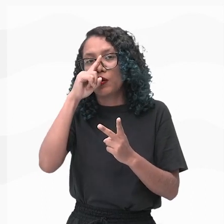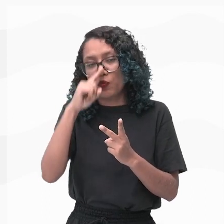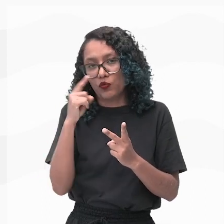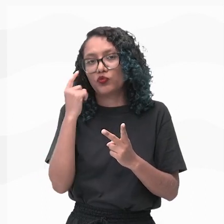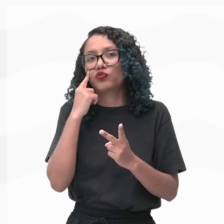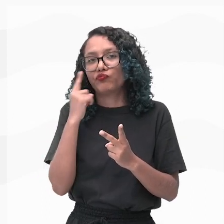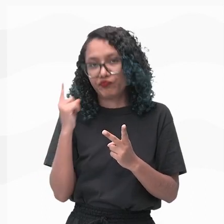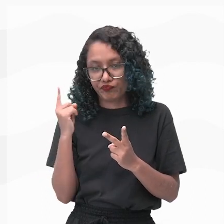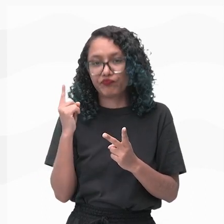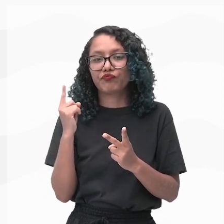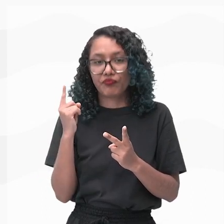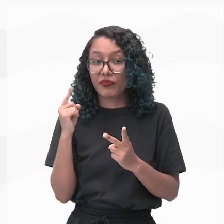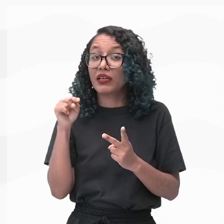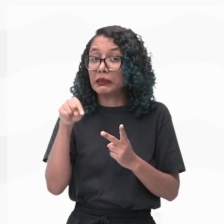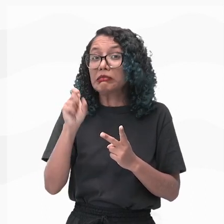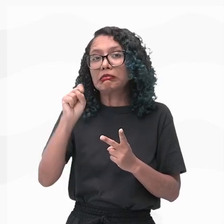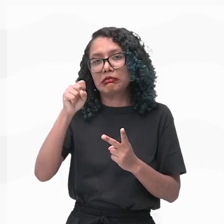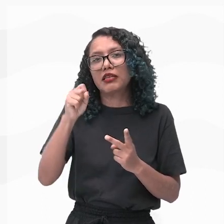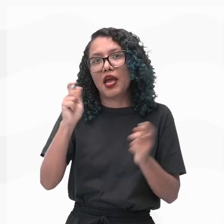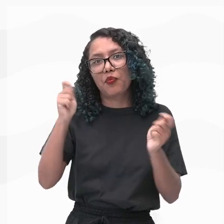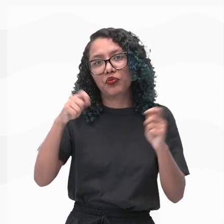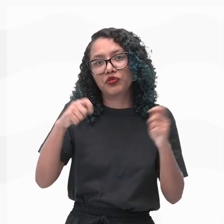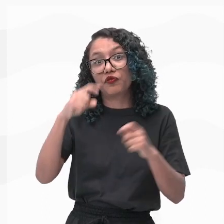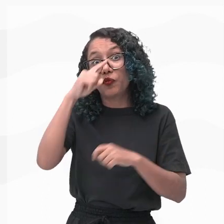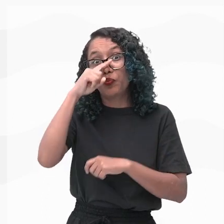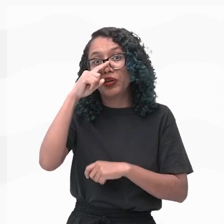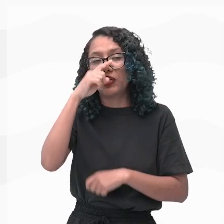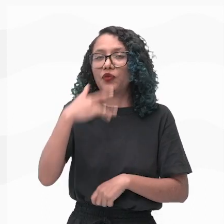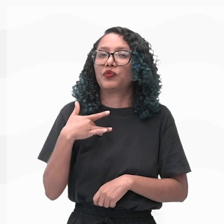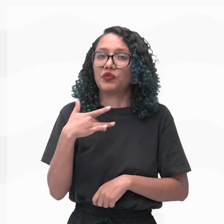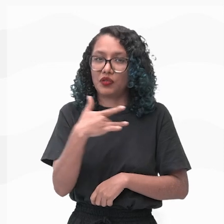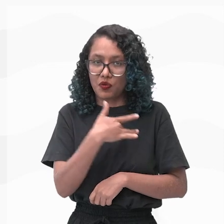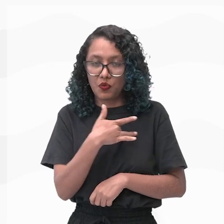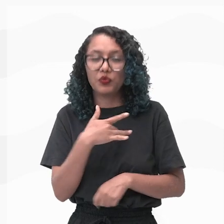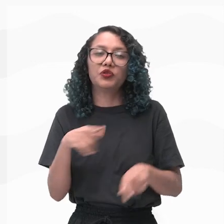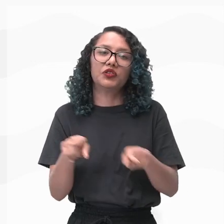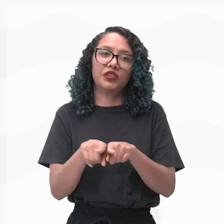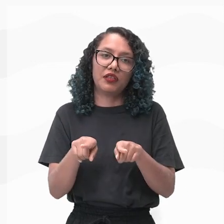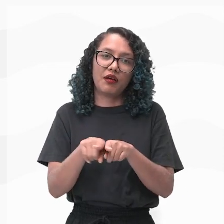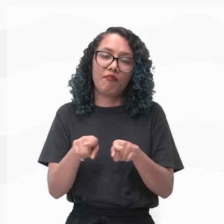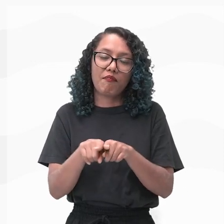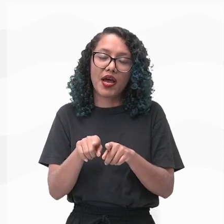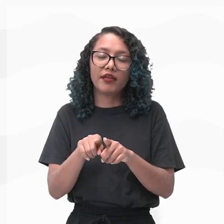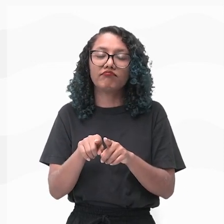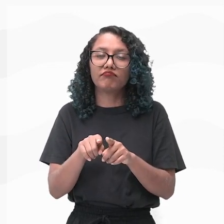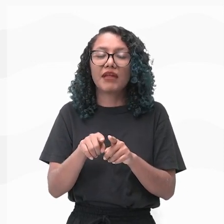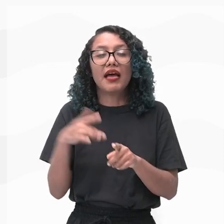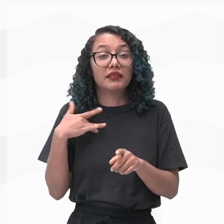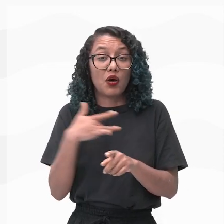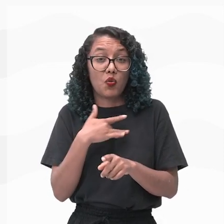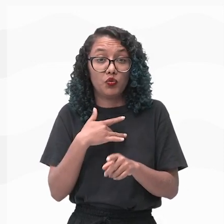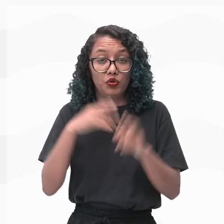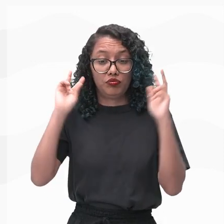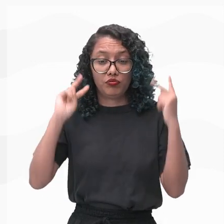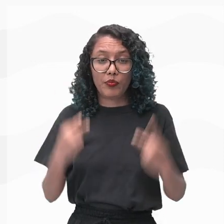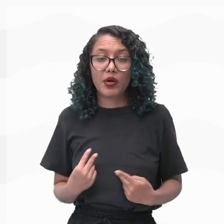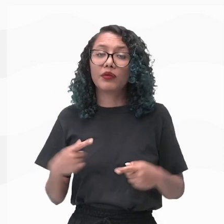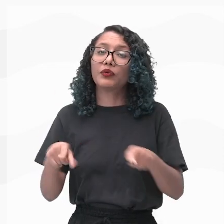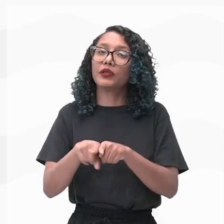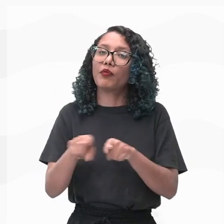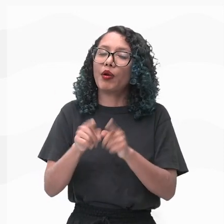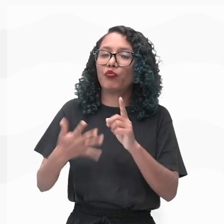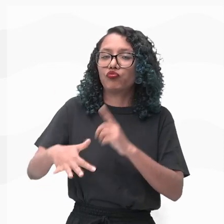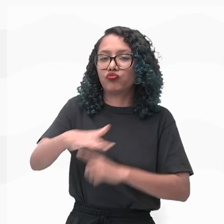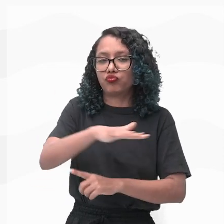Esses trazem risco à saúde humana e ao meio ambiente. Apresentam características